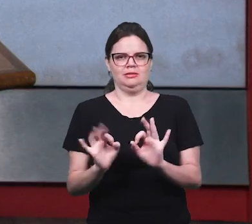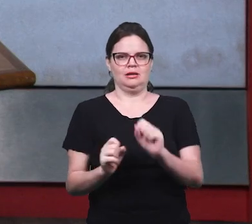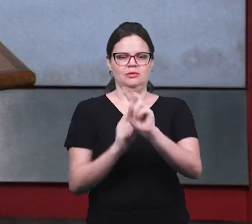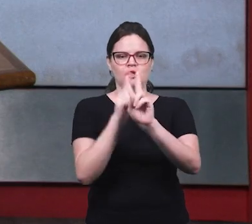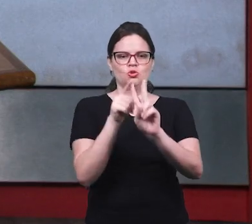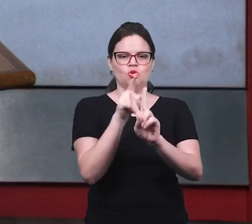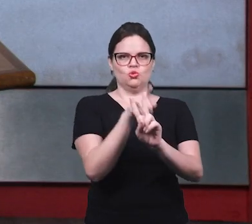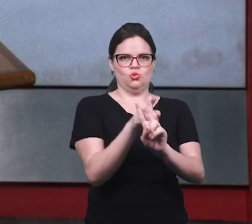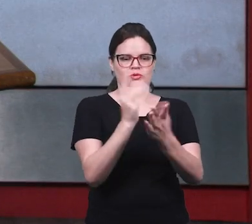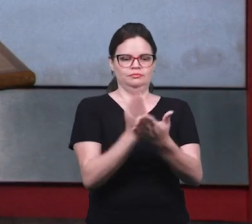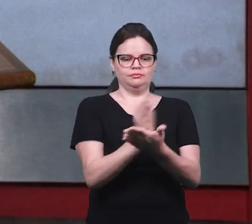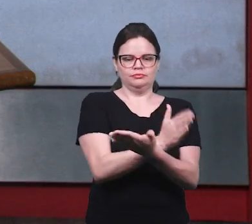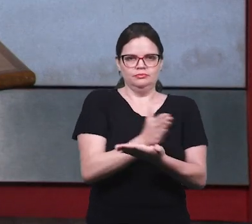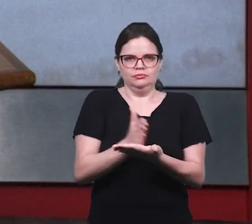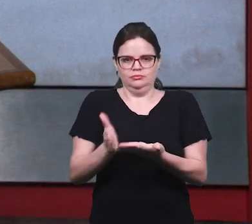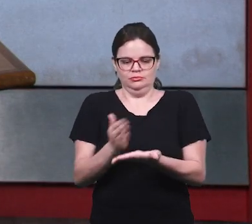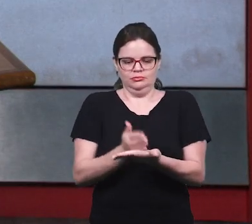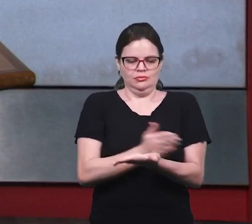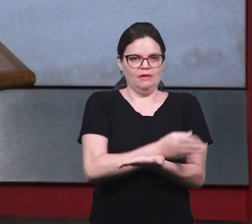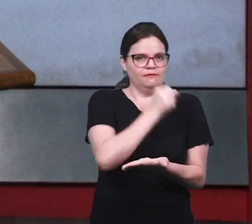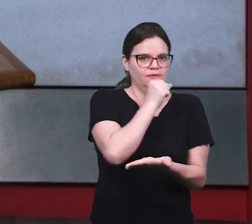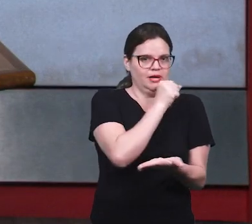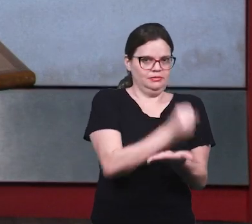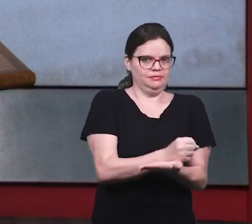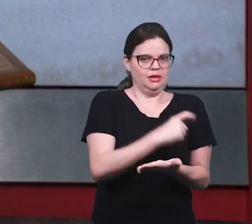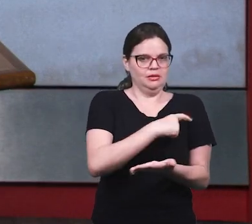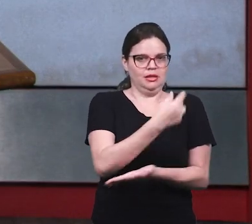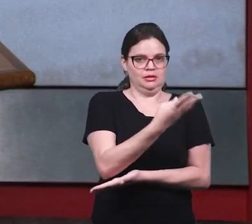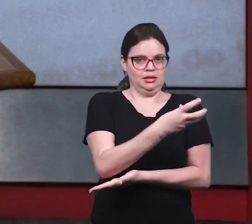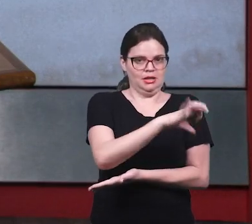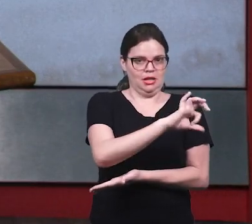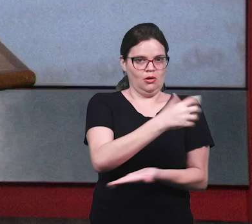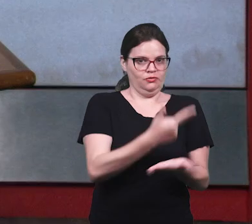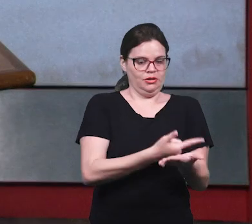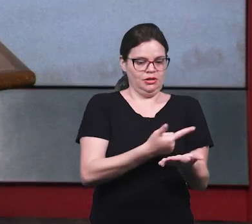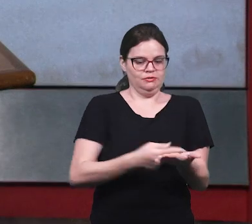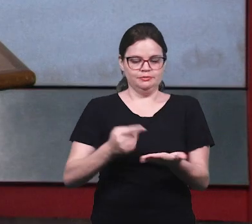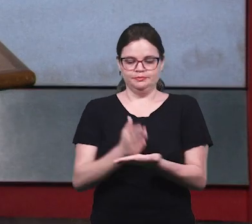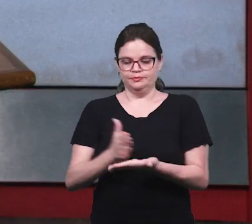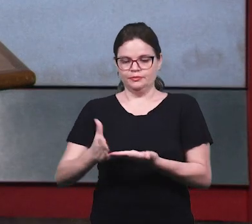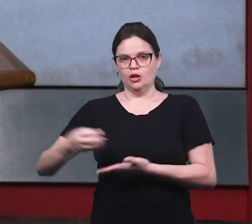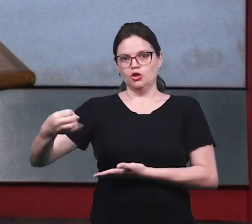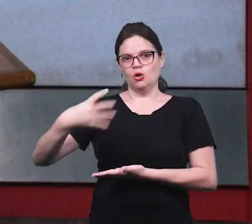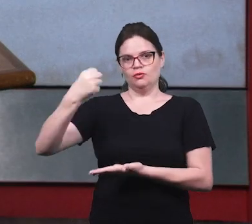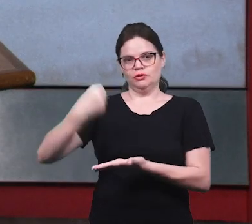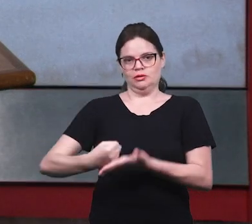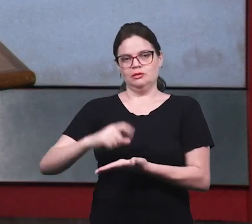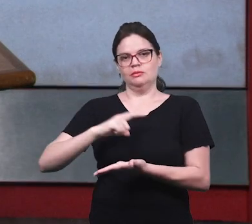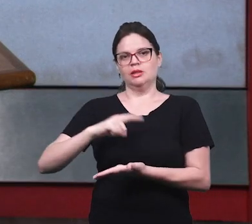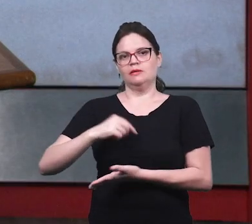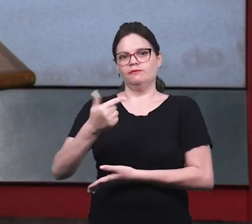divisões. O Antigo Testamento, que contém 39 livros, e o Novo Testamento, que